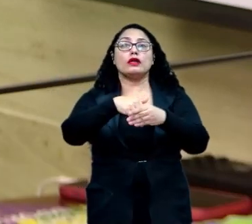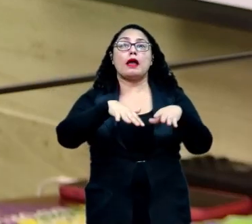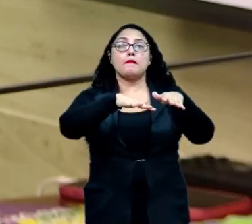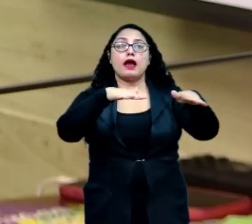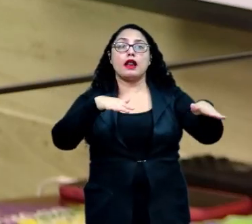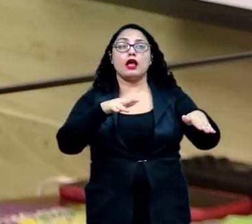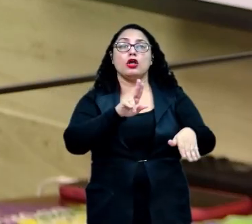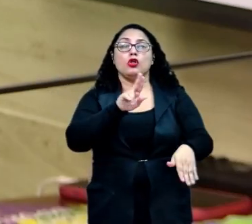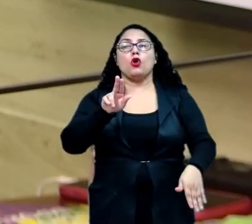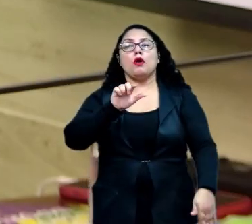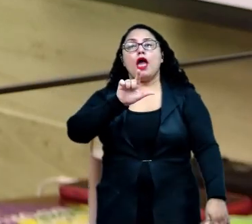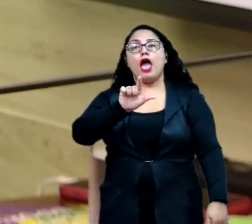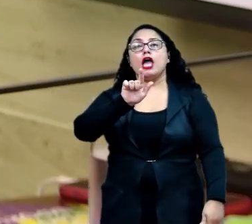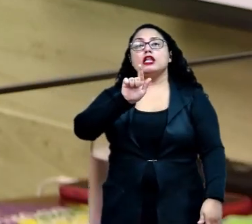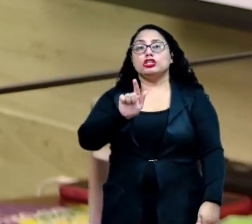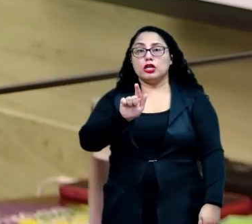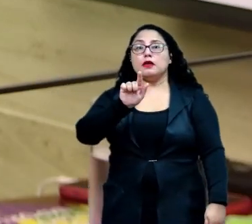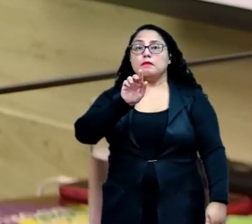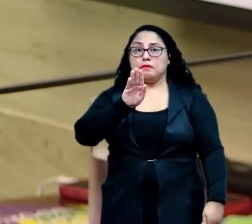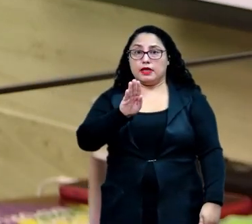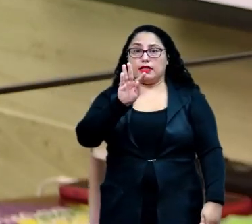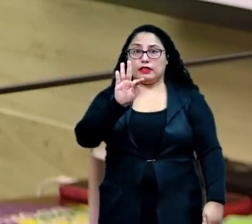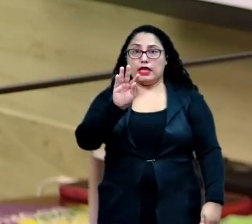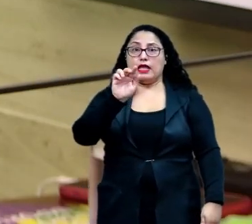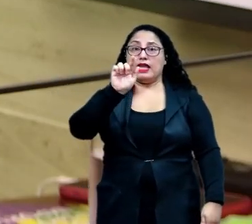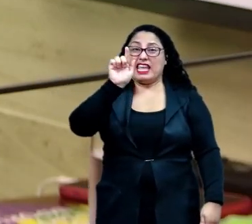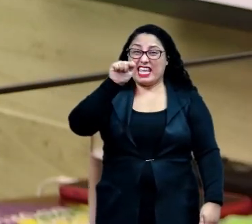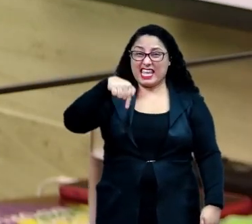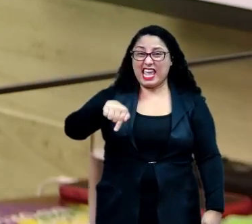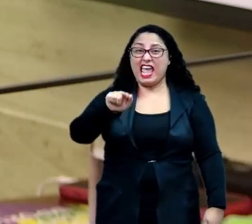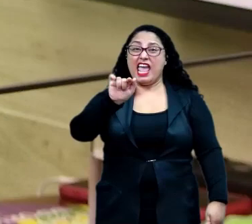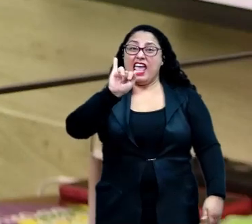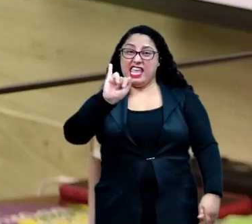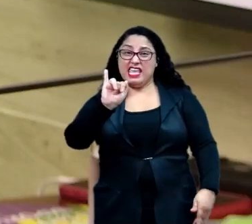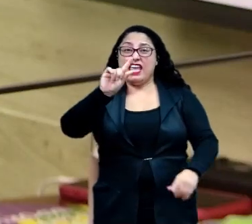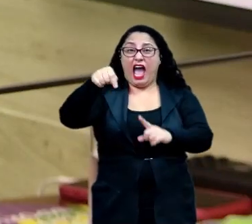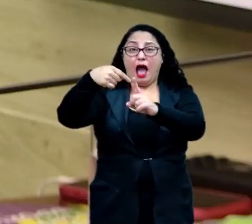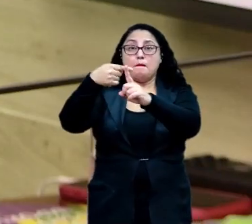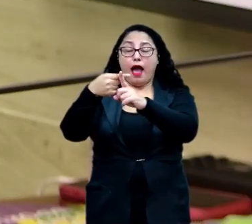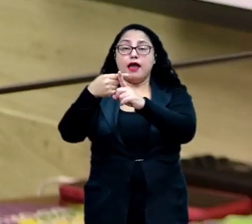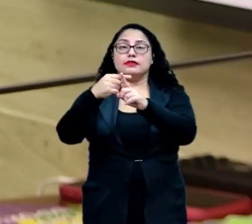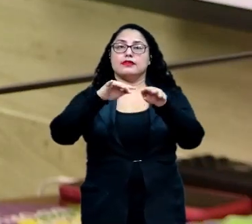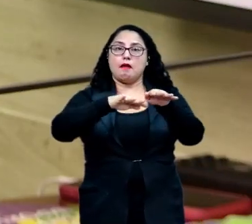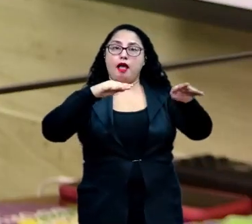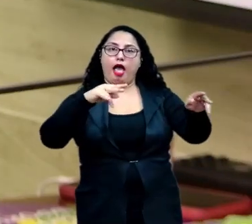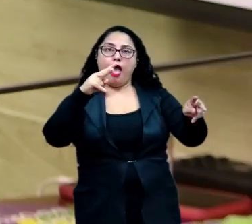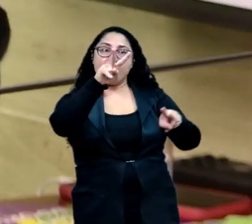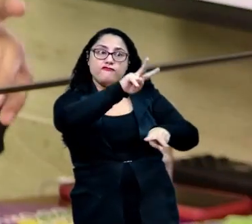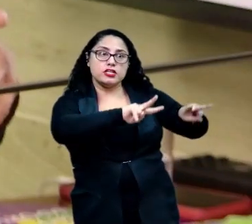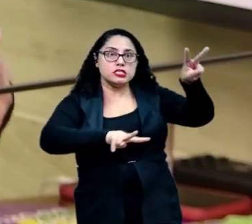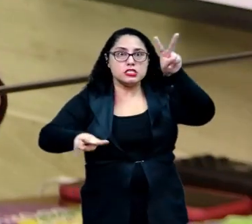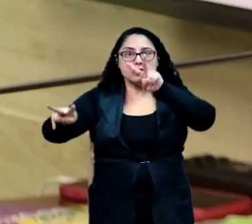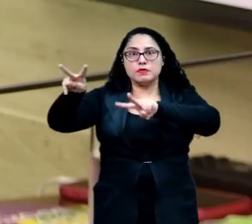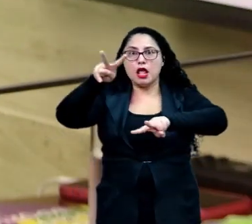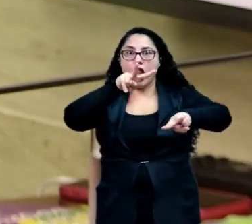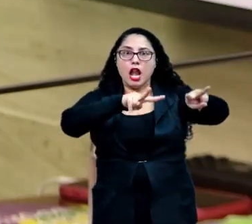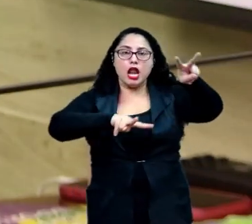se chamasse LGBTQPIA+, porque a parada é um espaço de visibilidade. Você